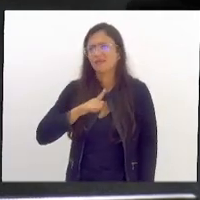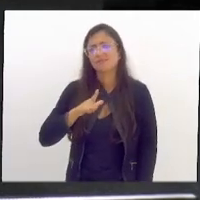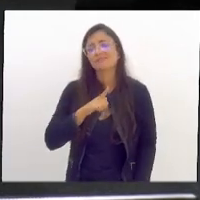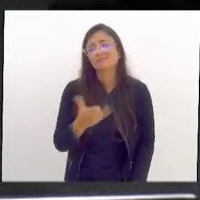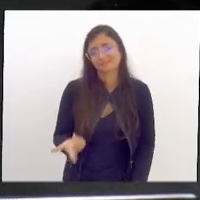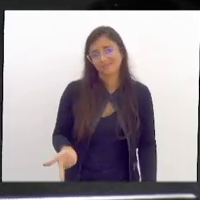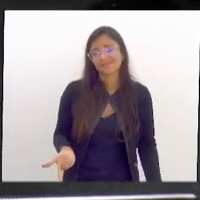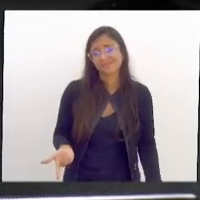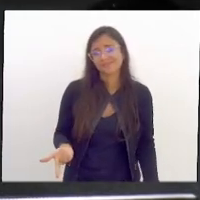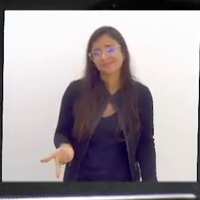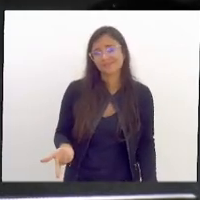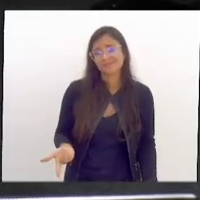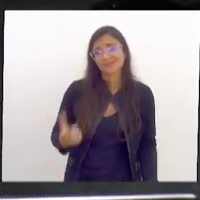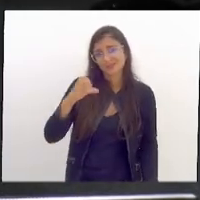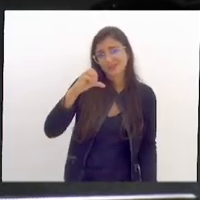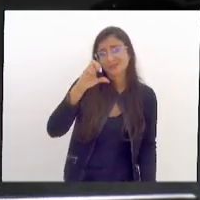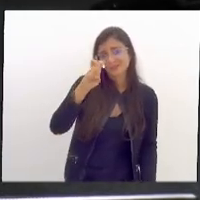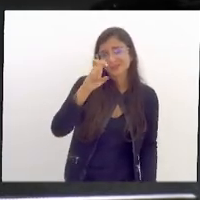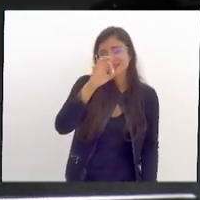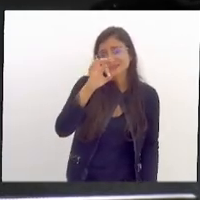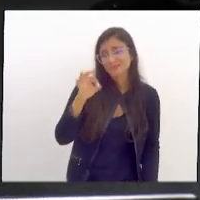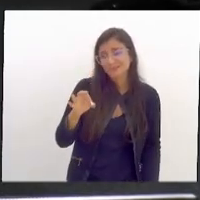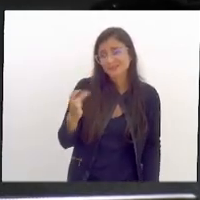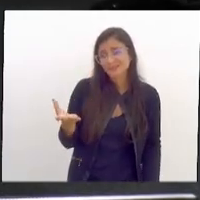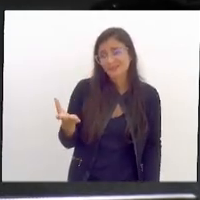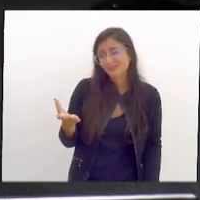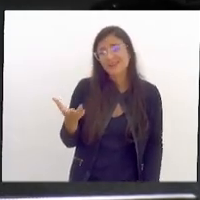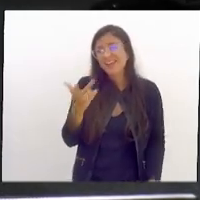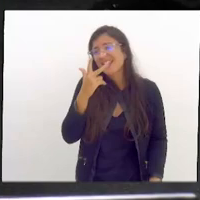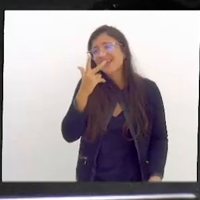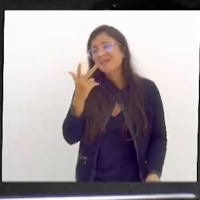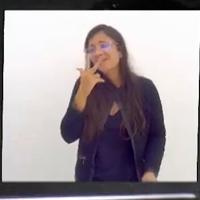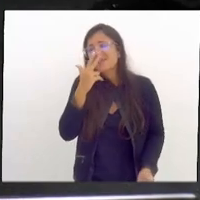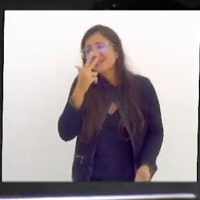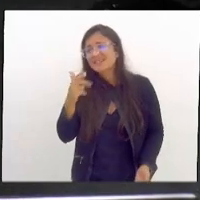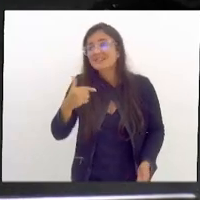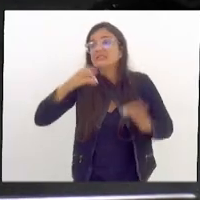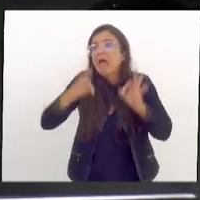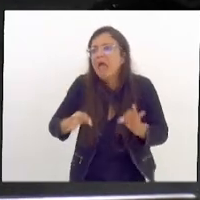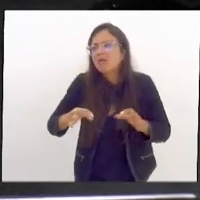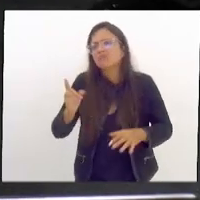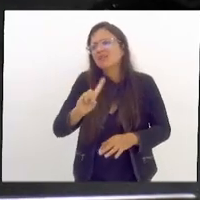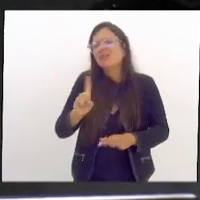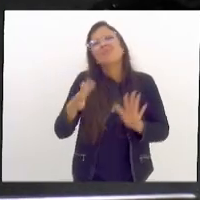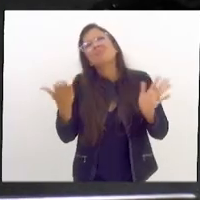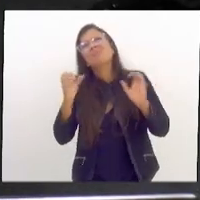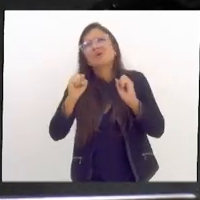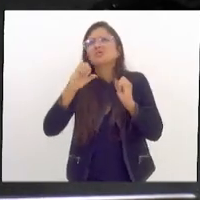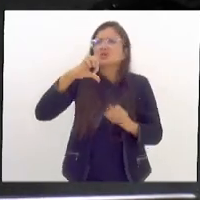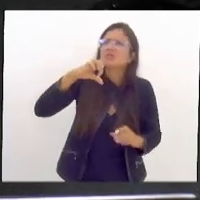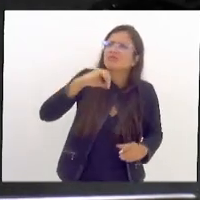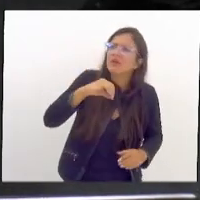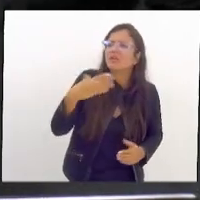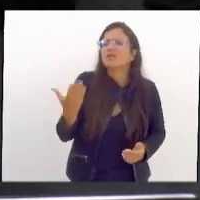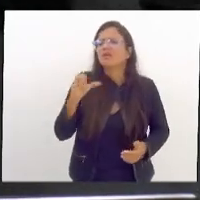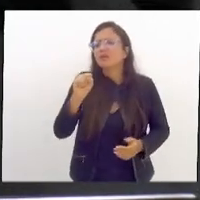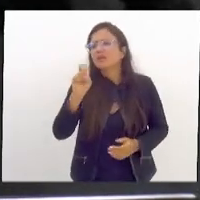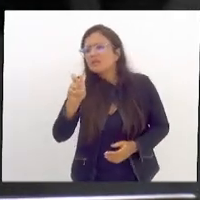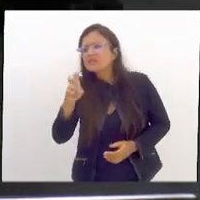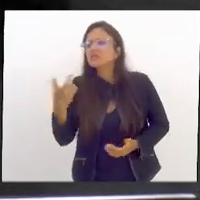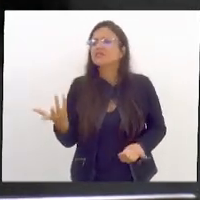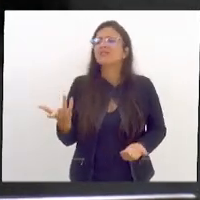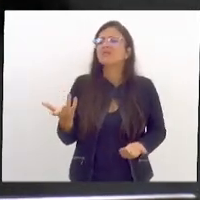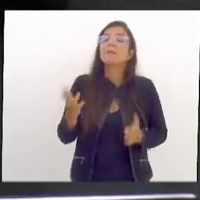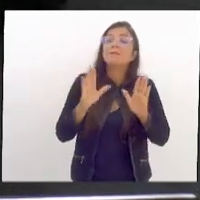E quem está falando 95% é um chute. Pode ser 90%, 85%, 80%. Mas a ansiedade